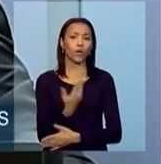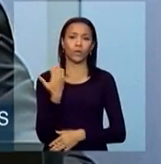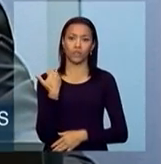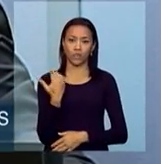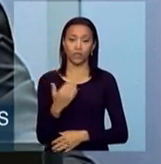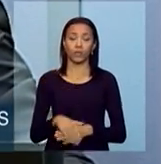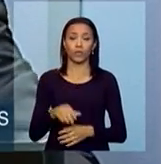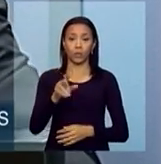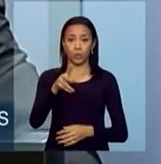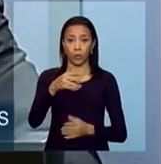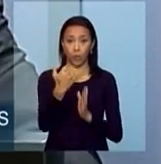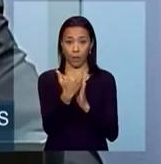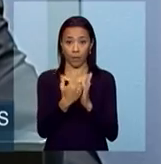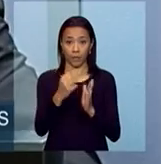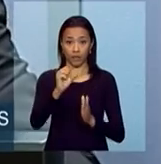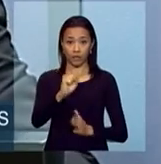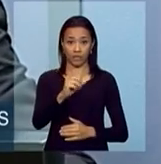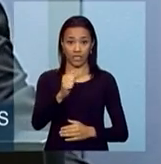Safra